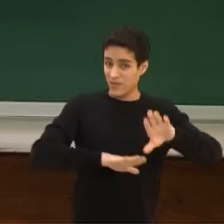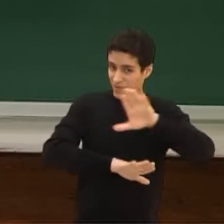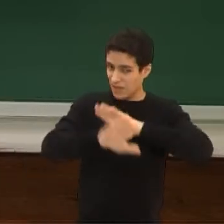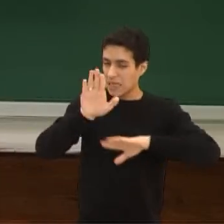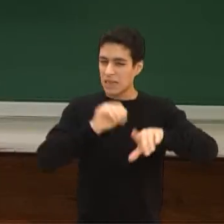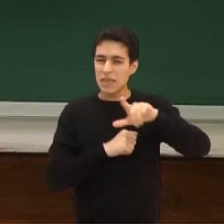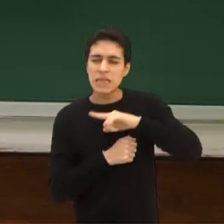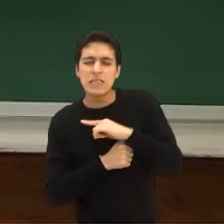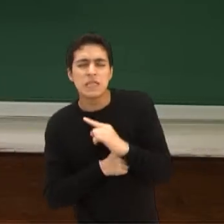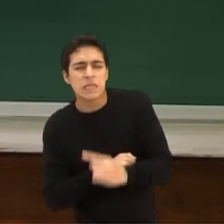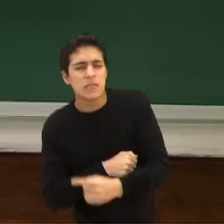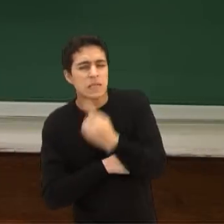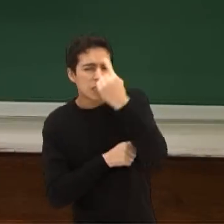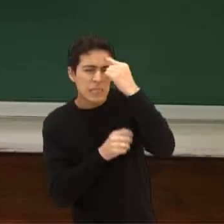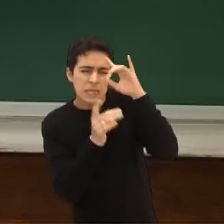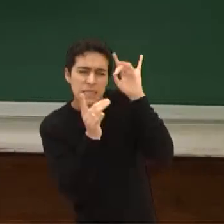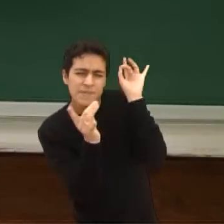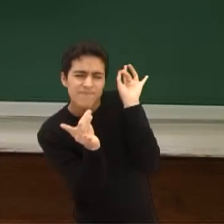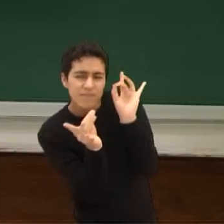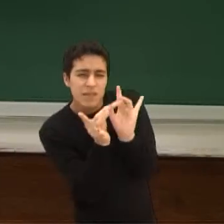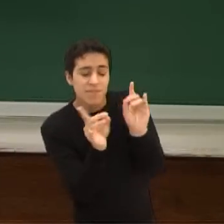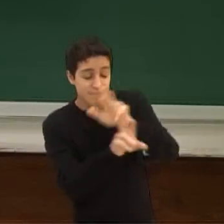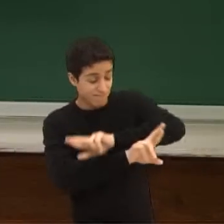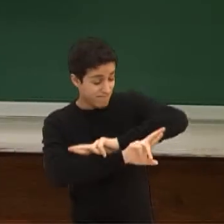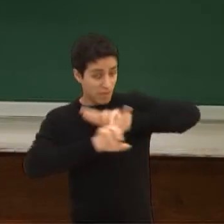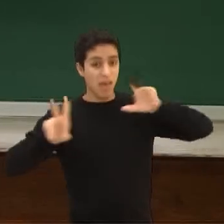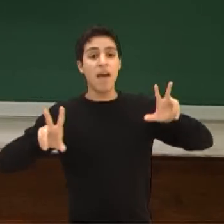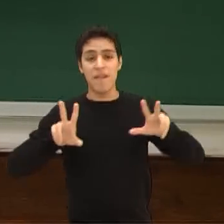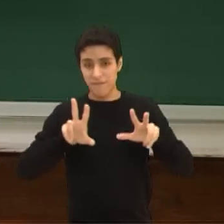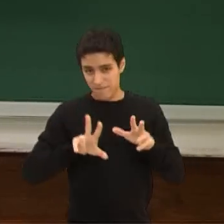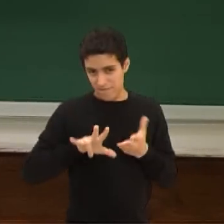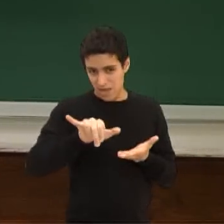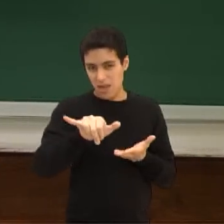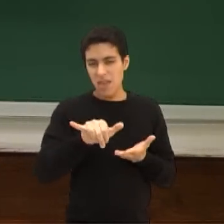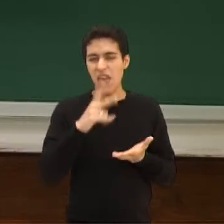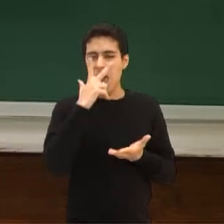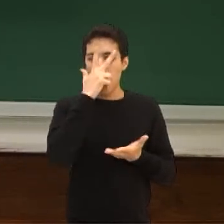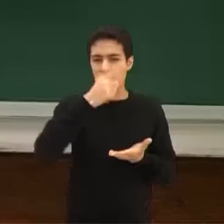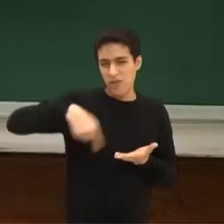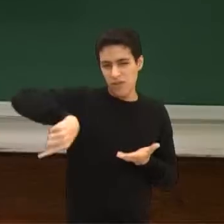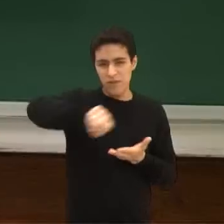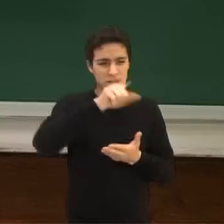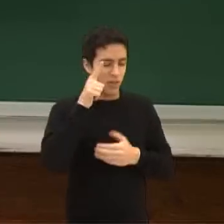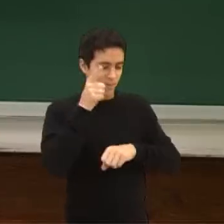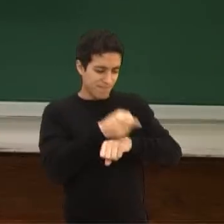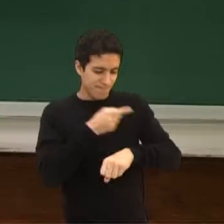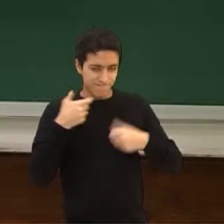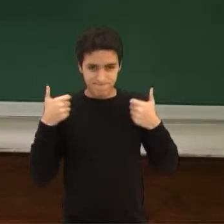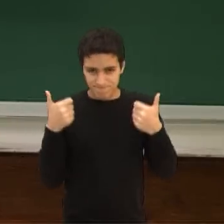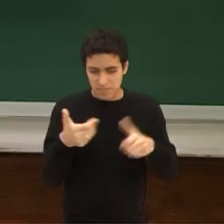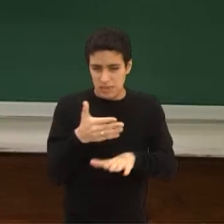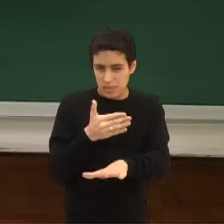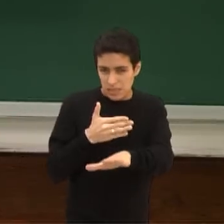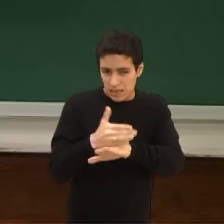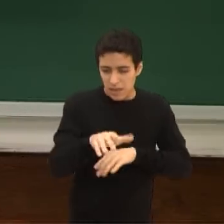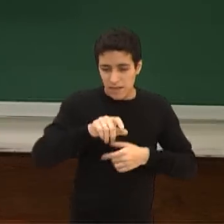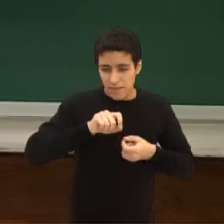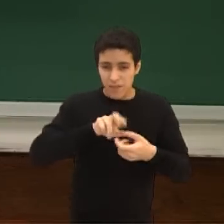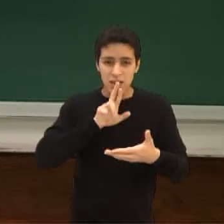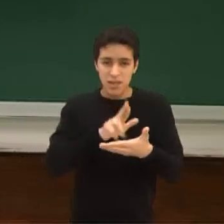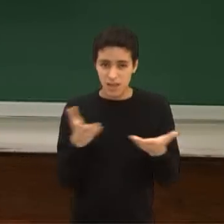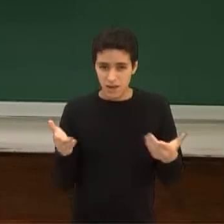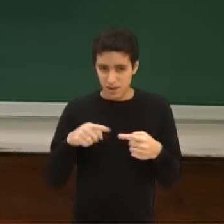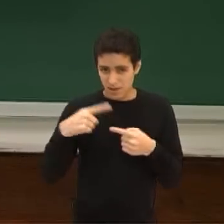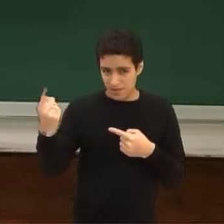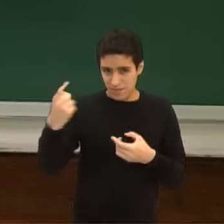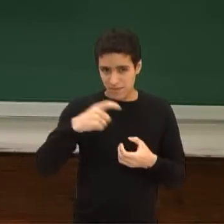um detalhe bem pequenininho que vai fazer a diferença aí. E eu acho que vocês conseguem encontrar. Então, treina, faz aí,